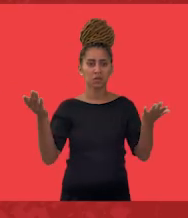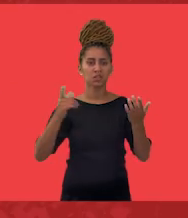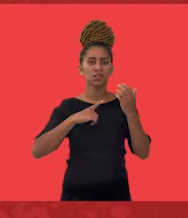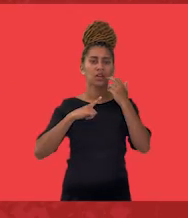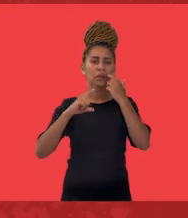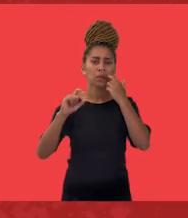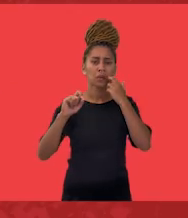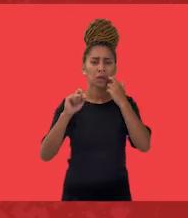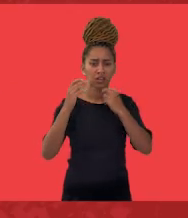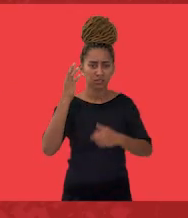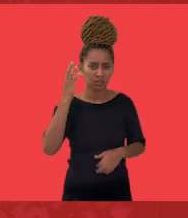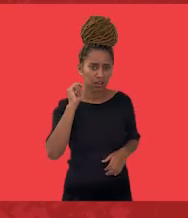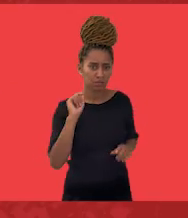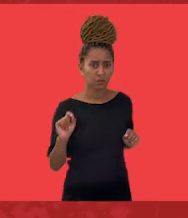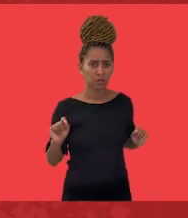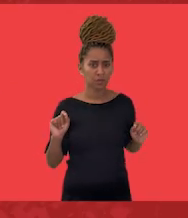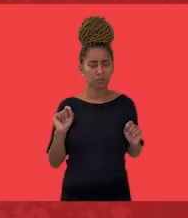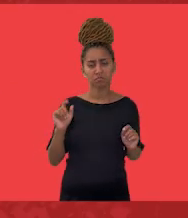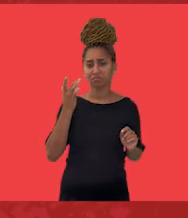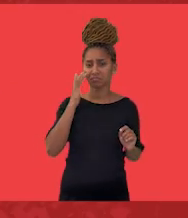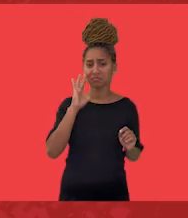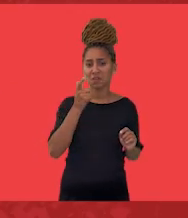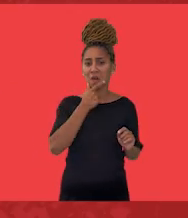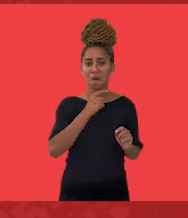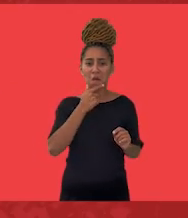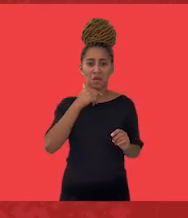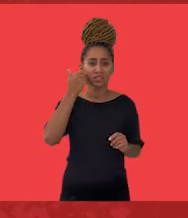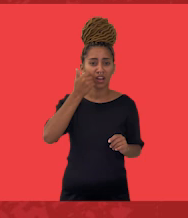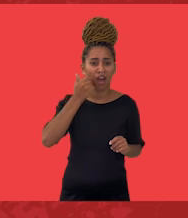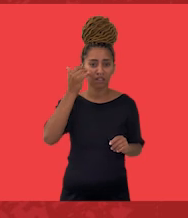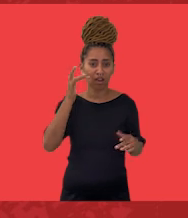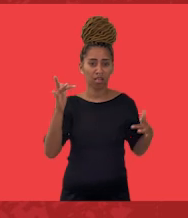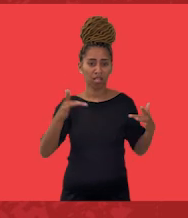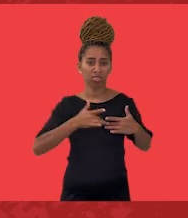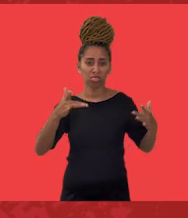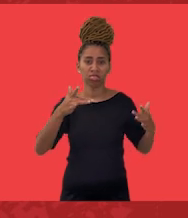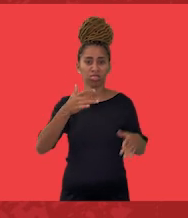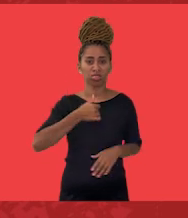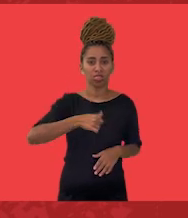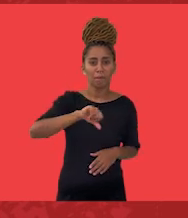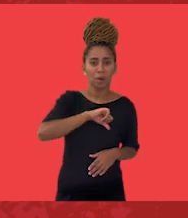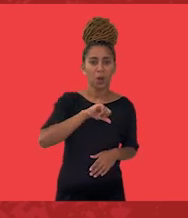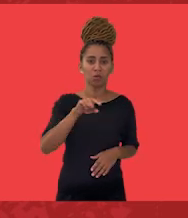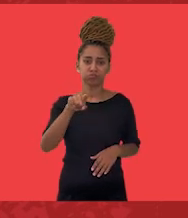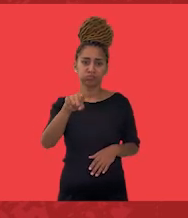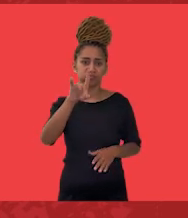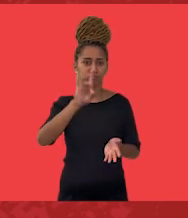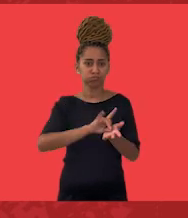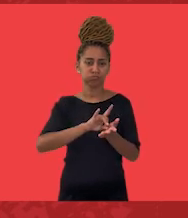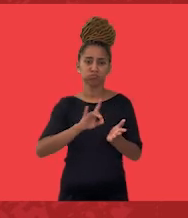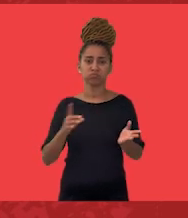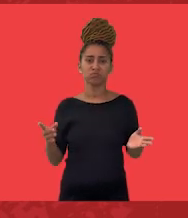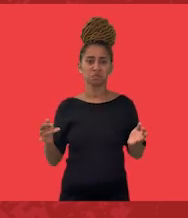Tom e Jerry. Então lembrei que às vezes gostaria que você fosse pro